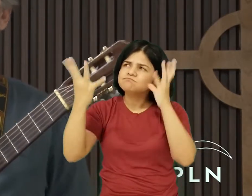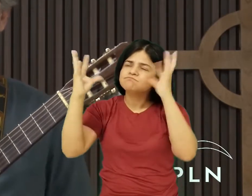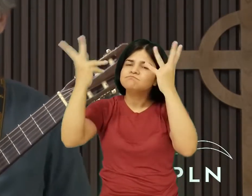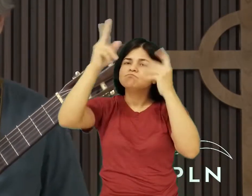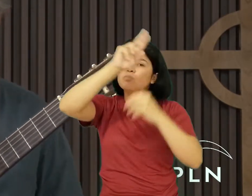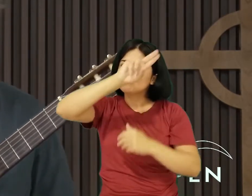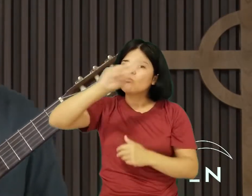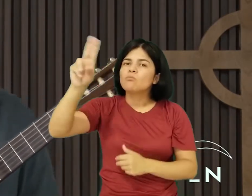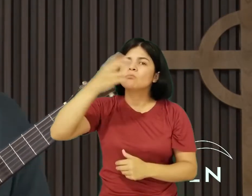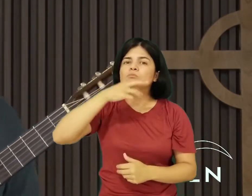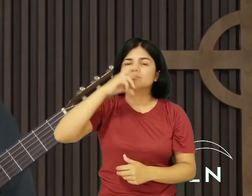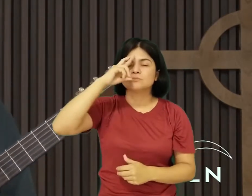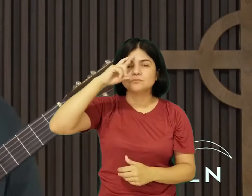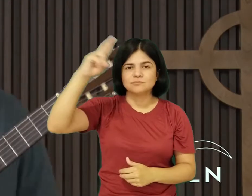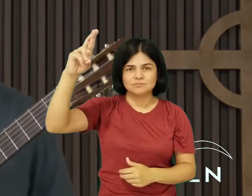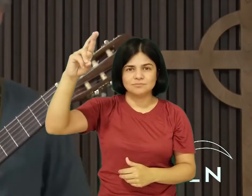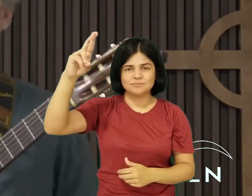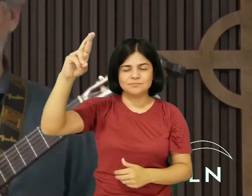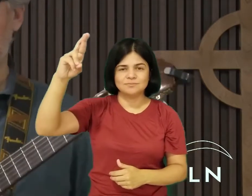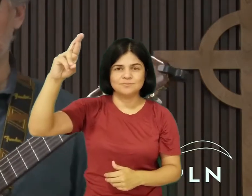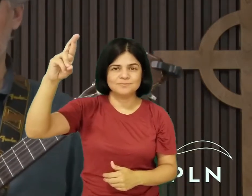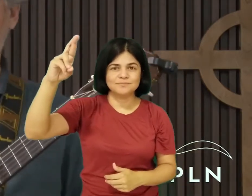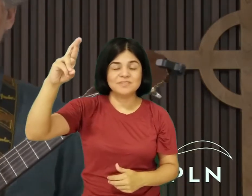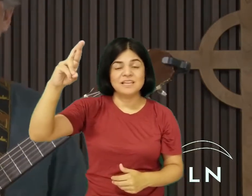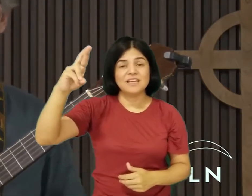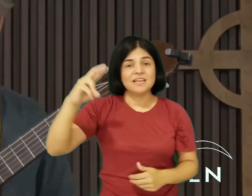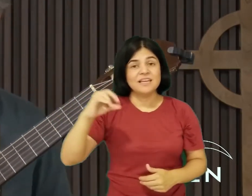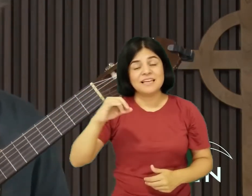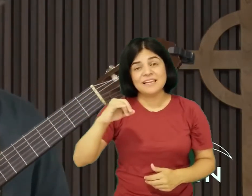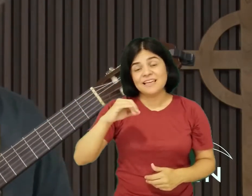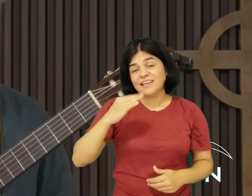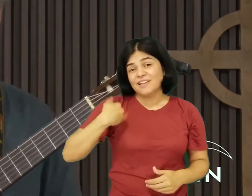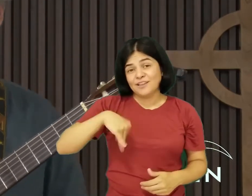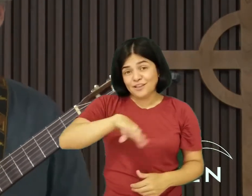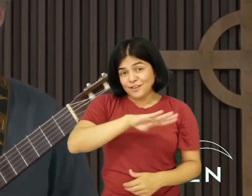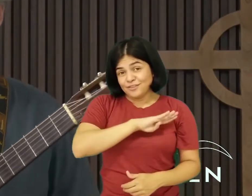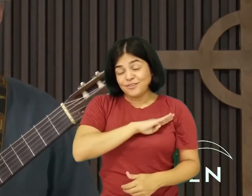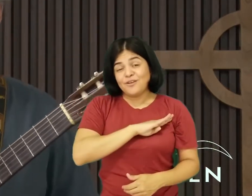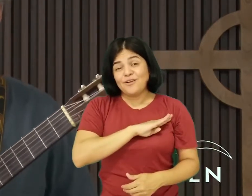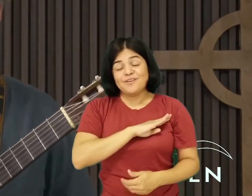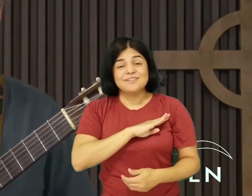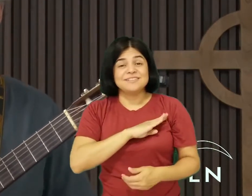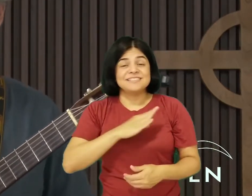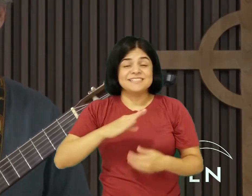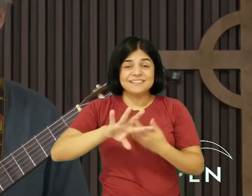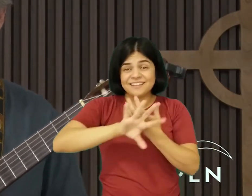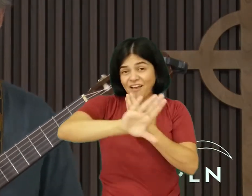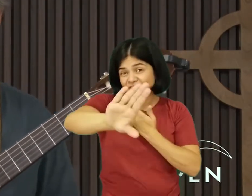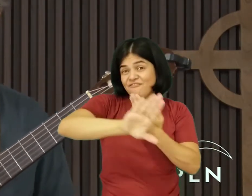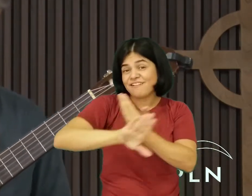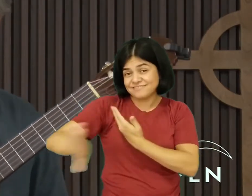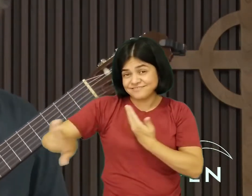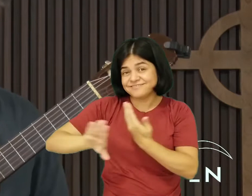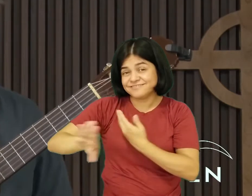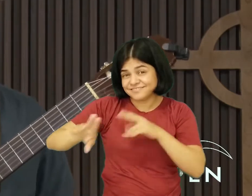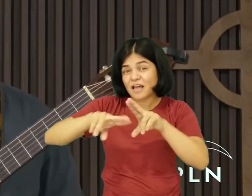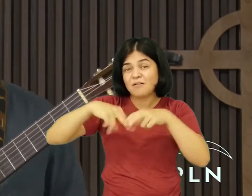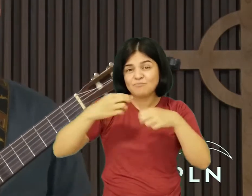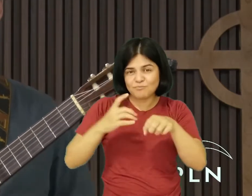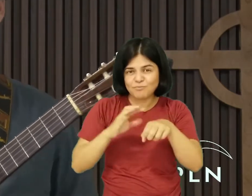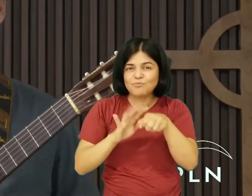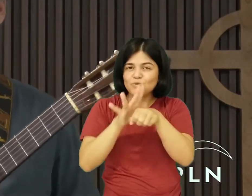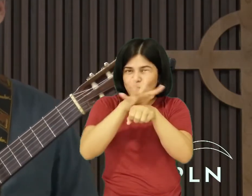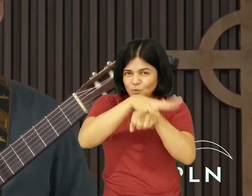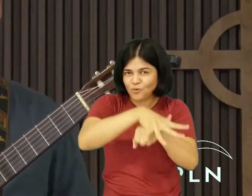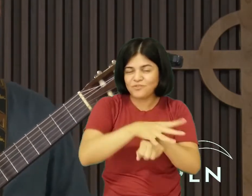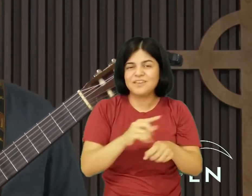do Senhor. Se não estivéssemos ainda em plena pandemia, nesse final de semana nós